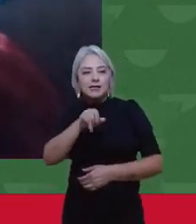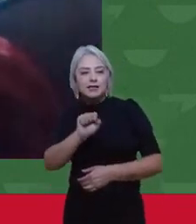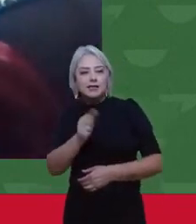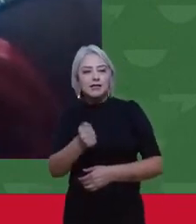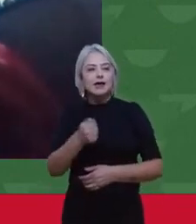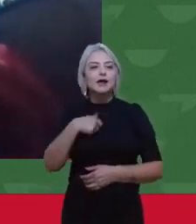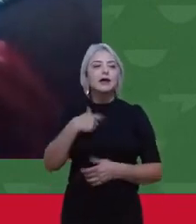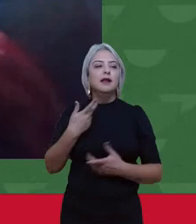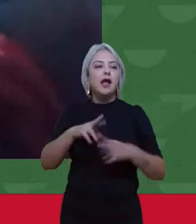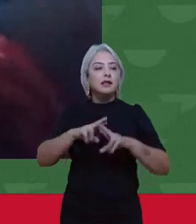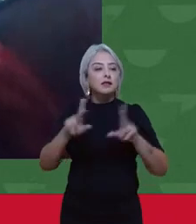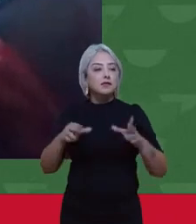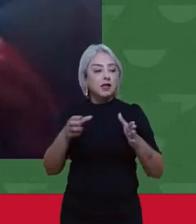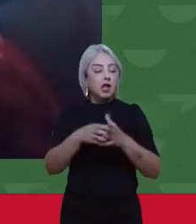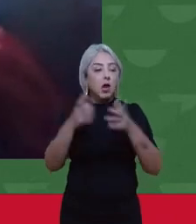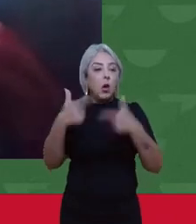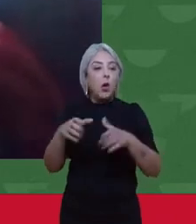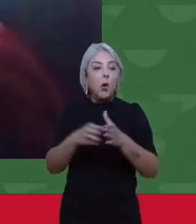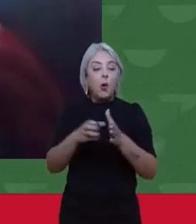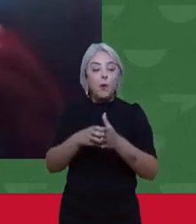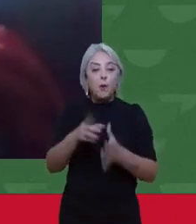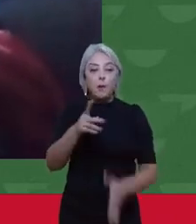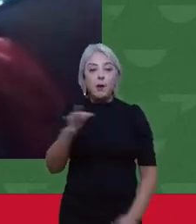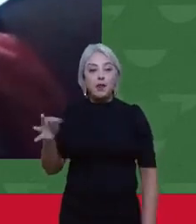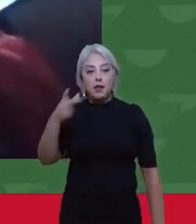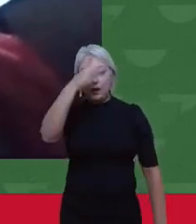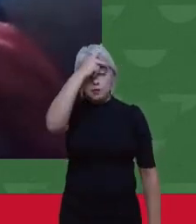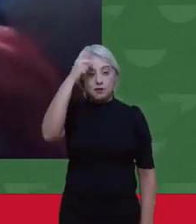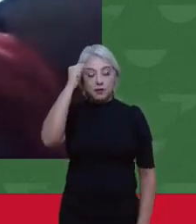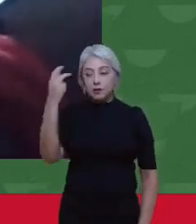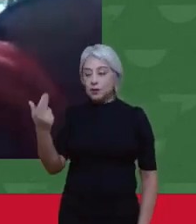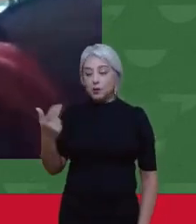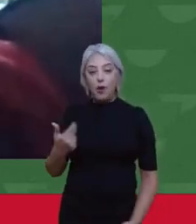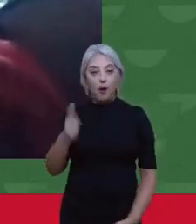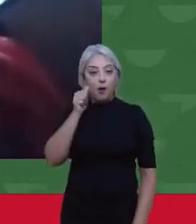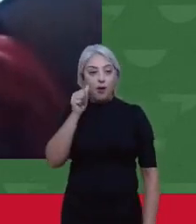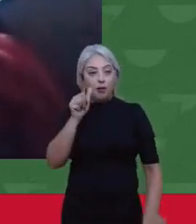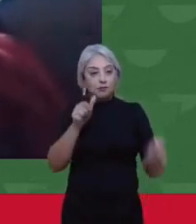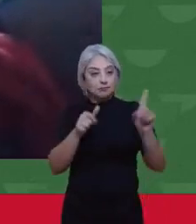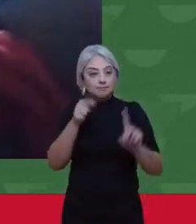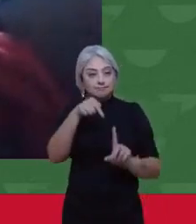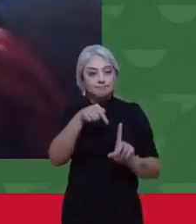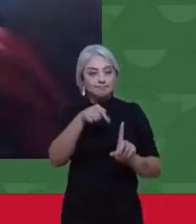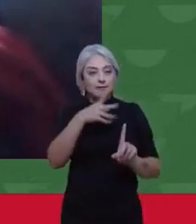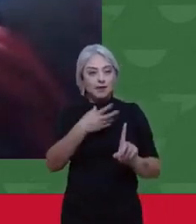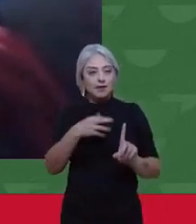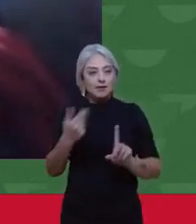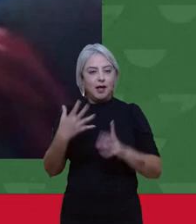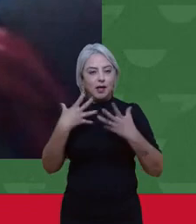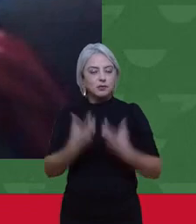de onde o PT e uma prefeita como Luiziane assume um trabalho.